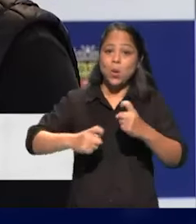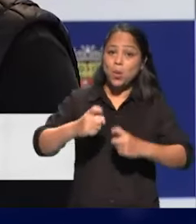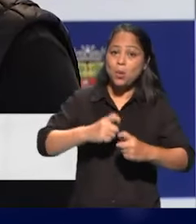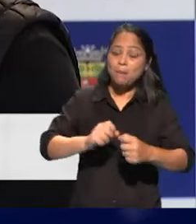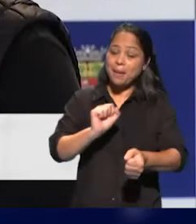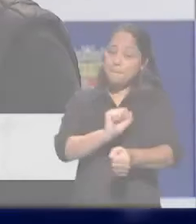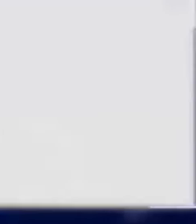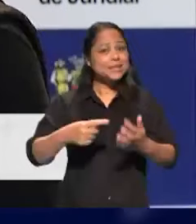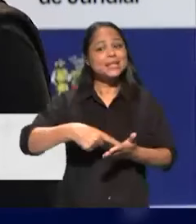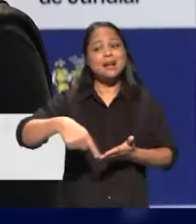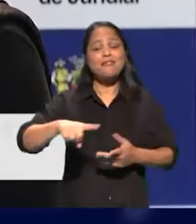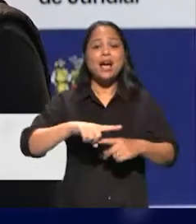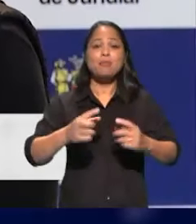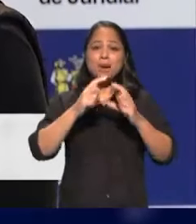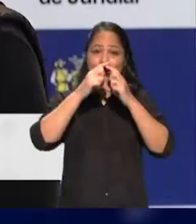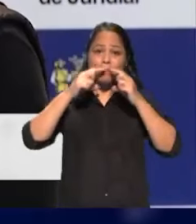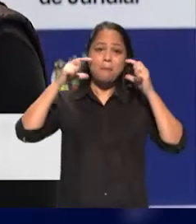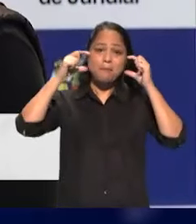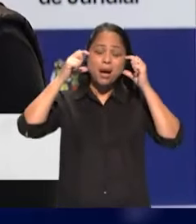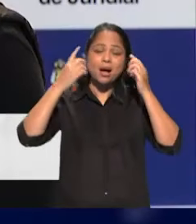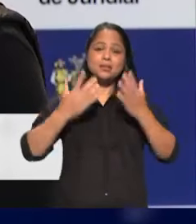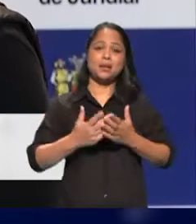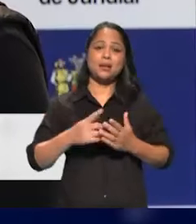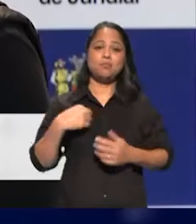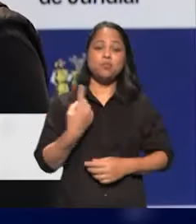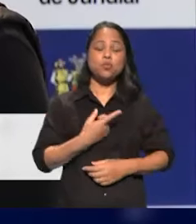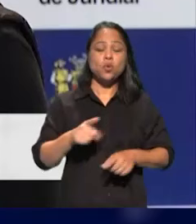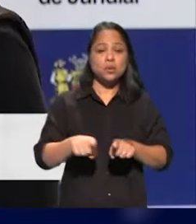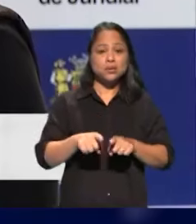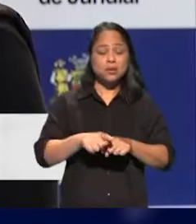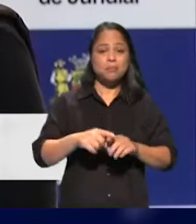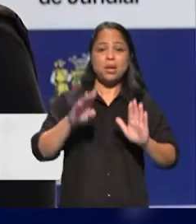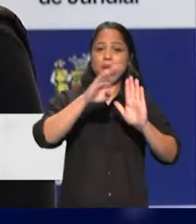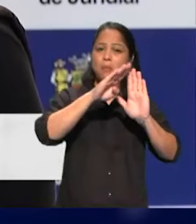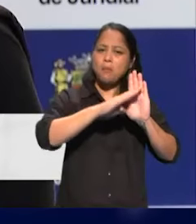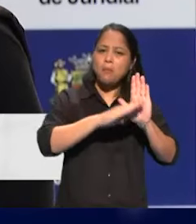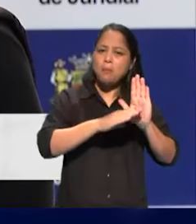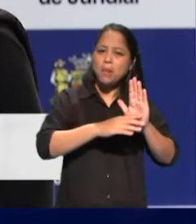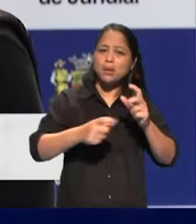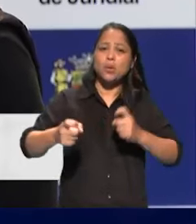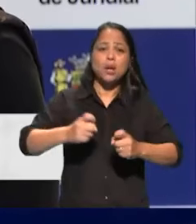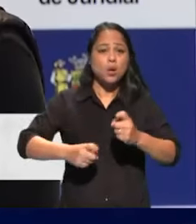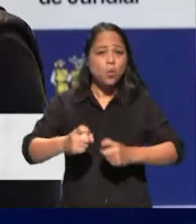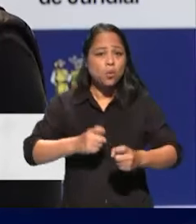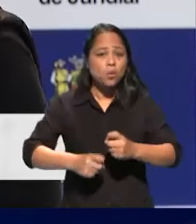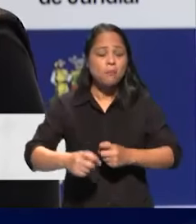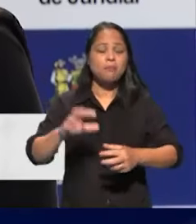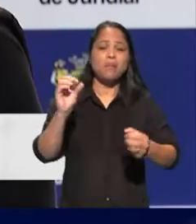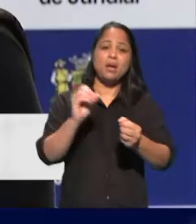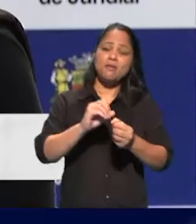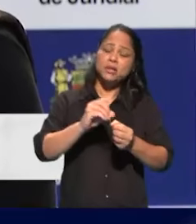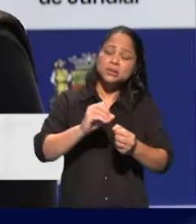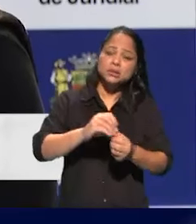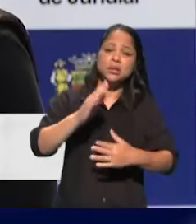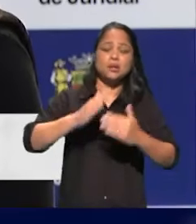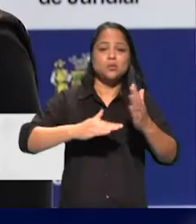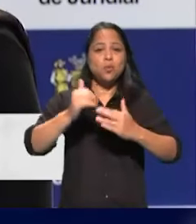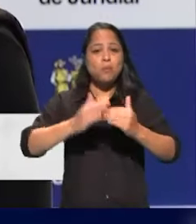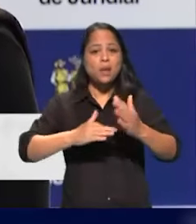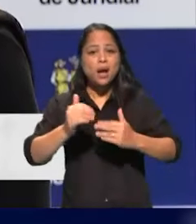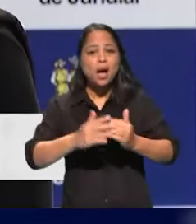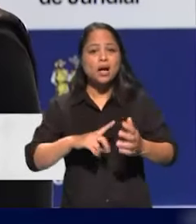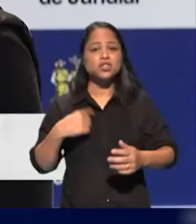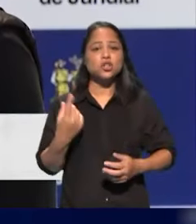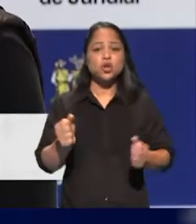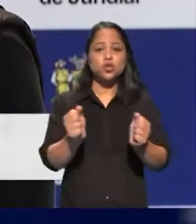isso realmente nos preocupa muito é os nossos projetos aqui de recuperação da economia local estão andando parceria com sebrae sistema é essa a gente tá